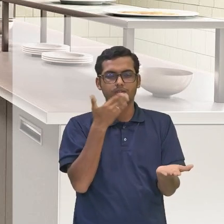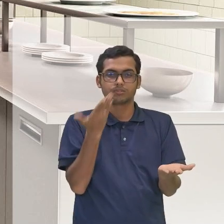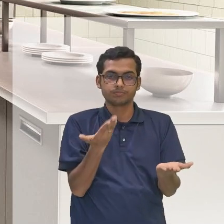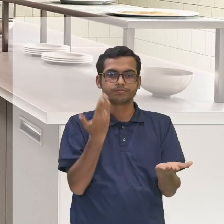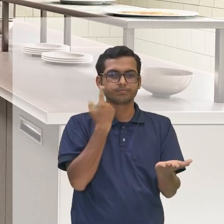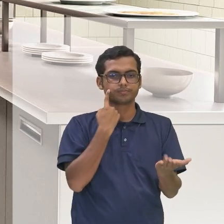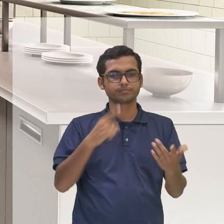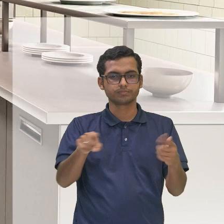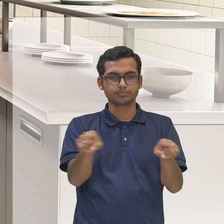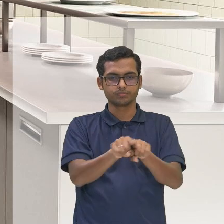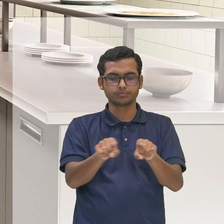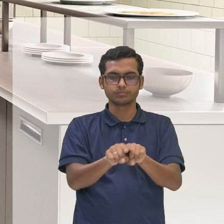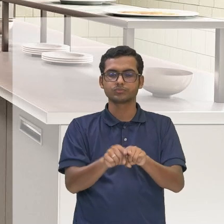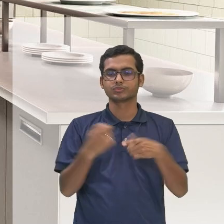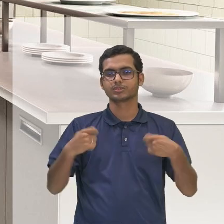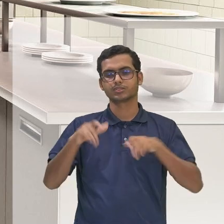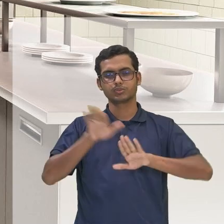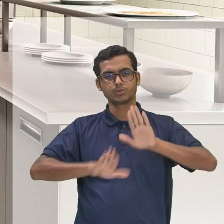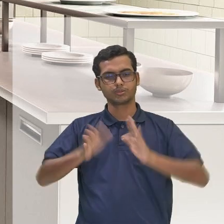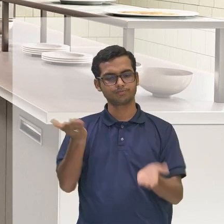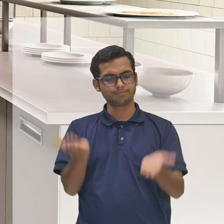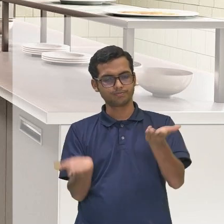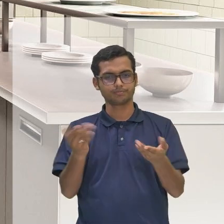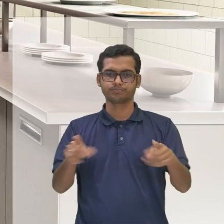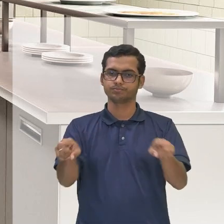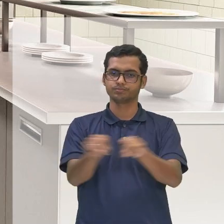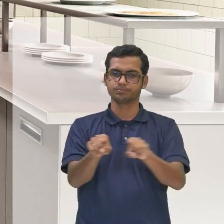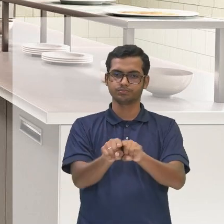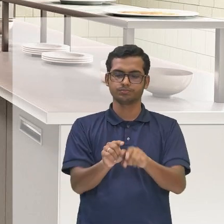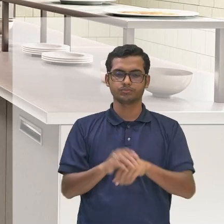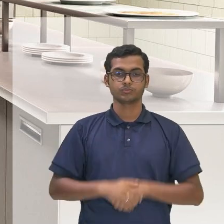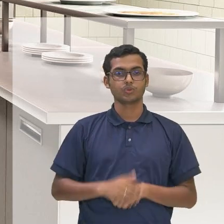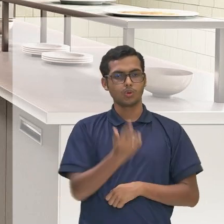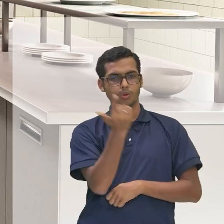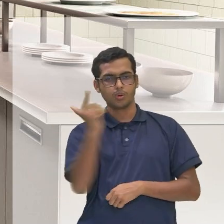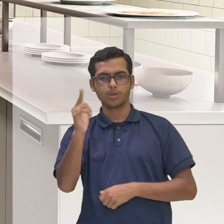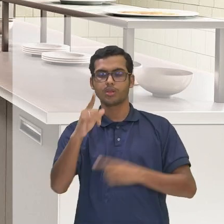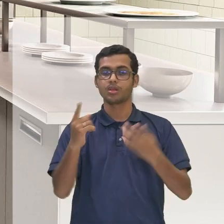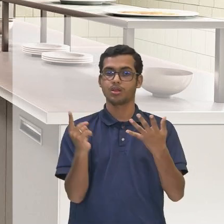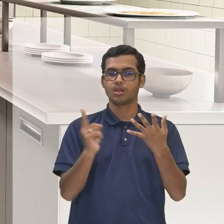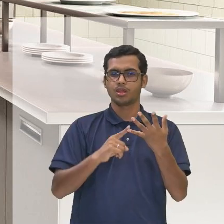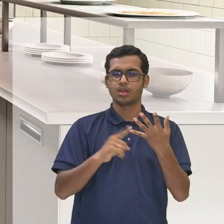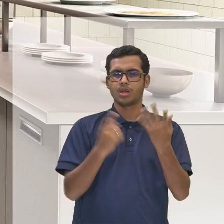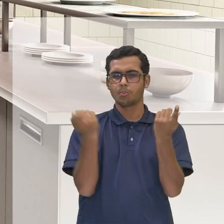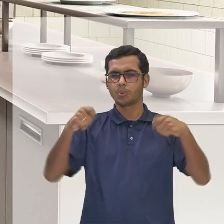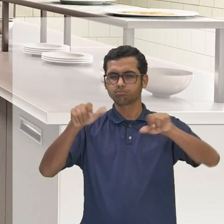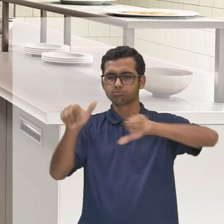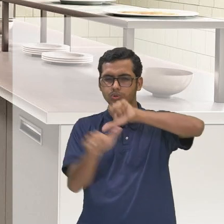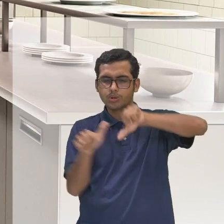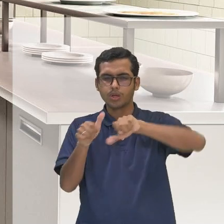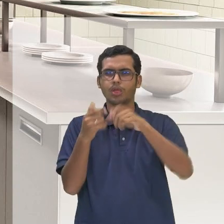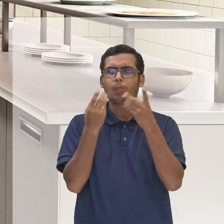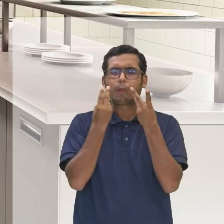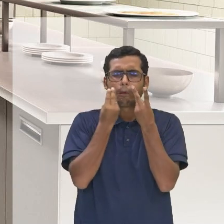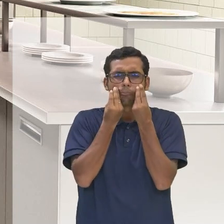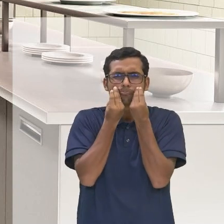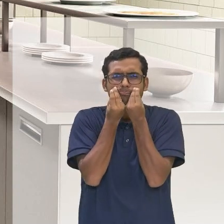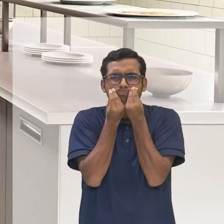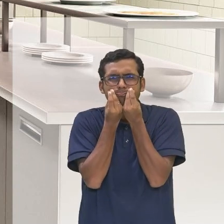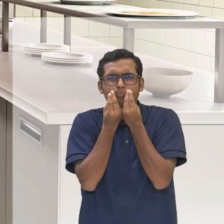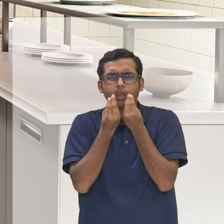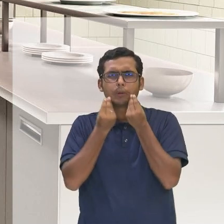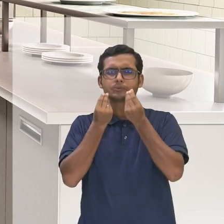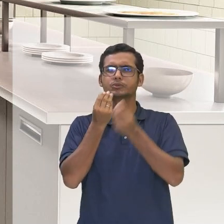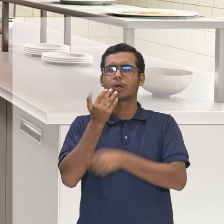bolo denso. Outras coisas também podem alterar é os sabores ruins, ou seja, usar mais sal do que